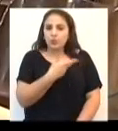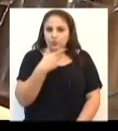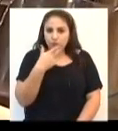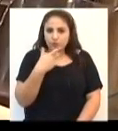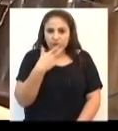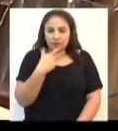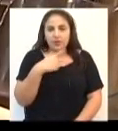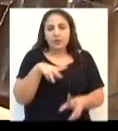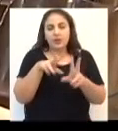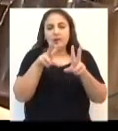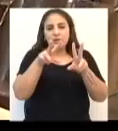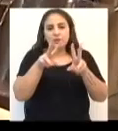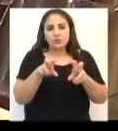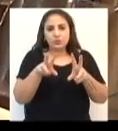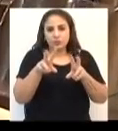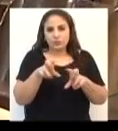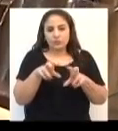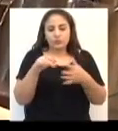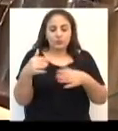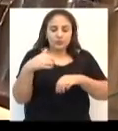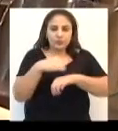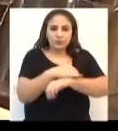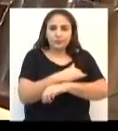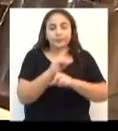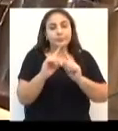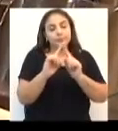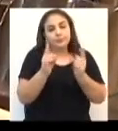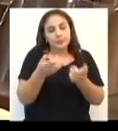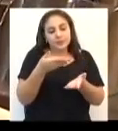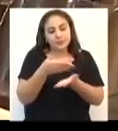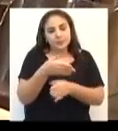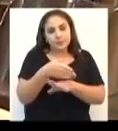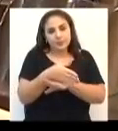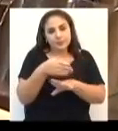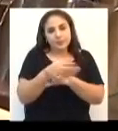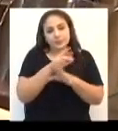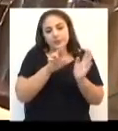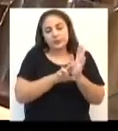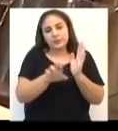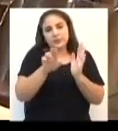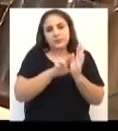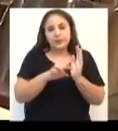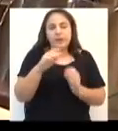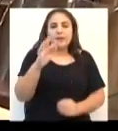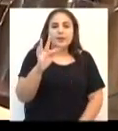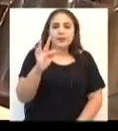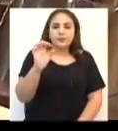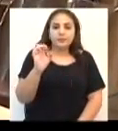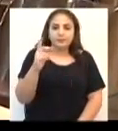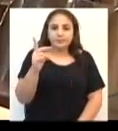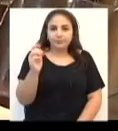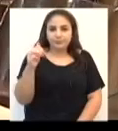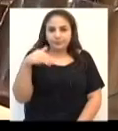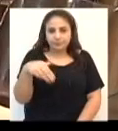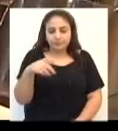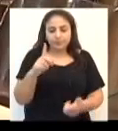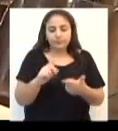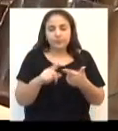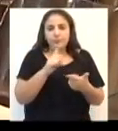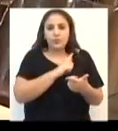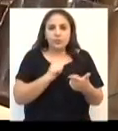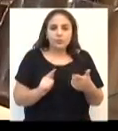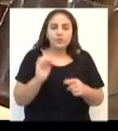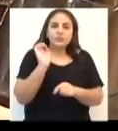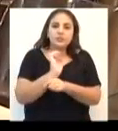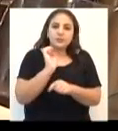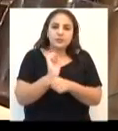Trataremos da questão do aeroporto, mas com a presença de representantes da FEPAM, do Governo do Estado, o secretário